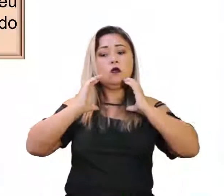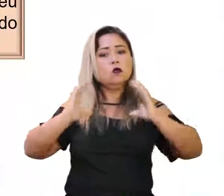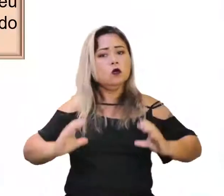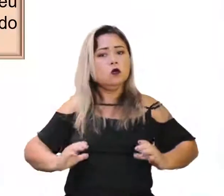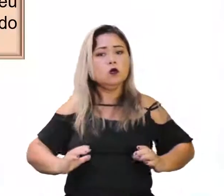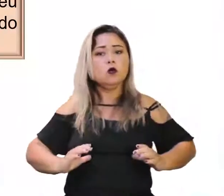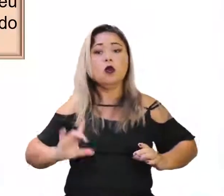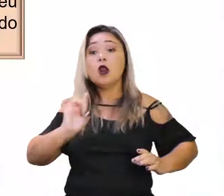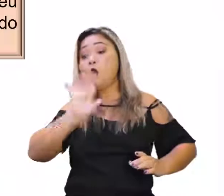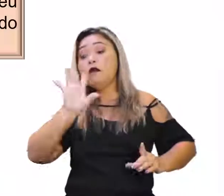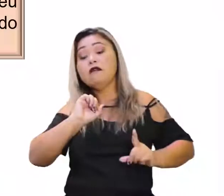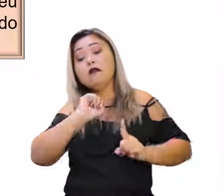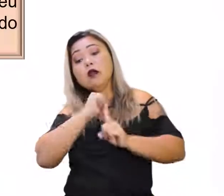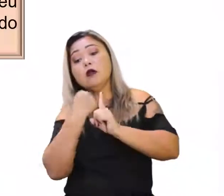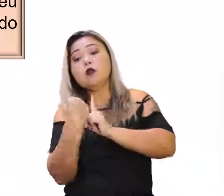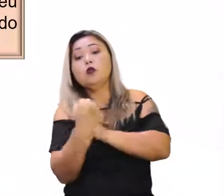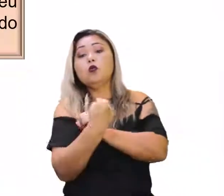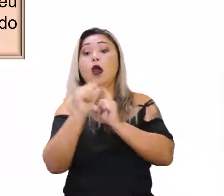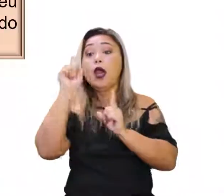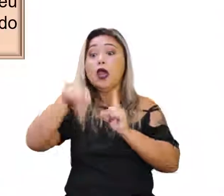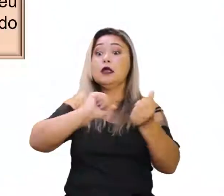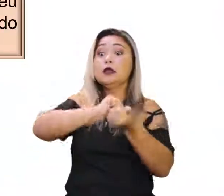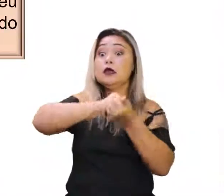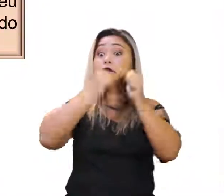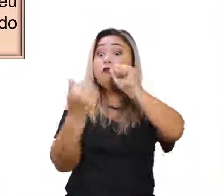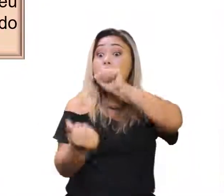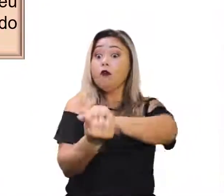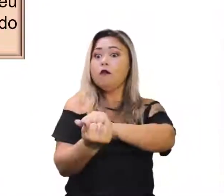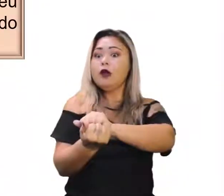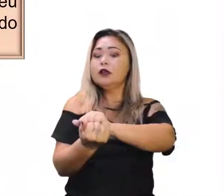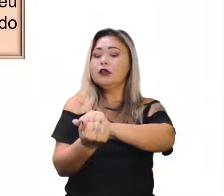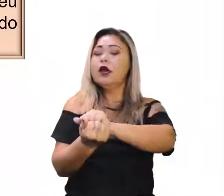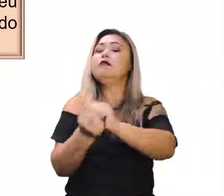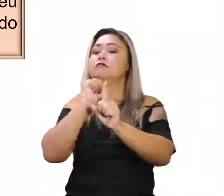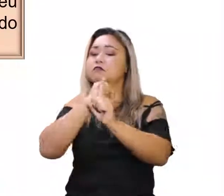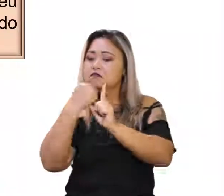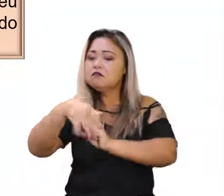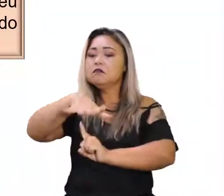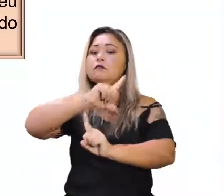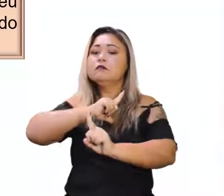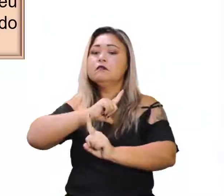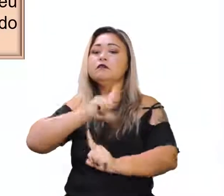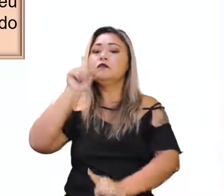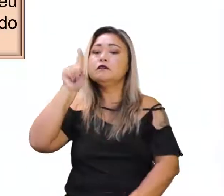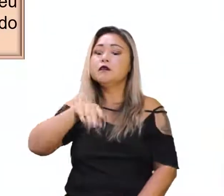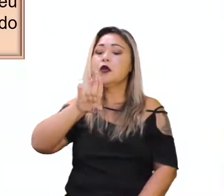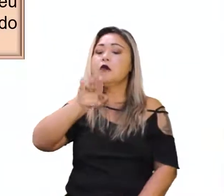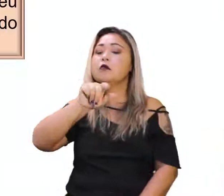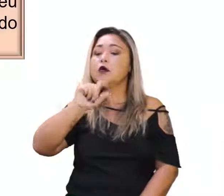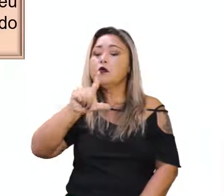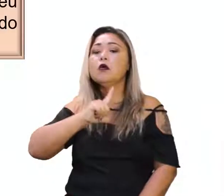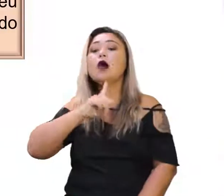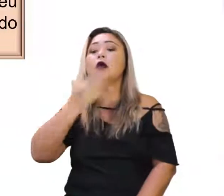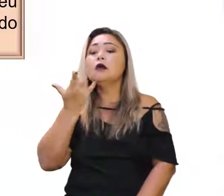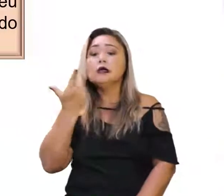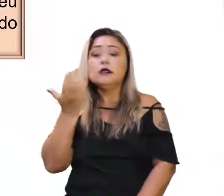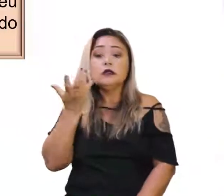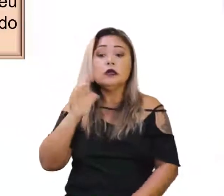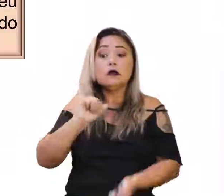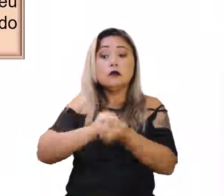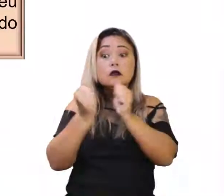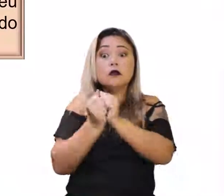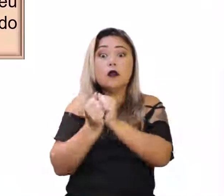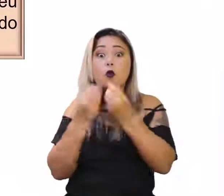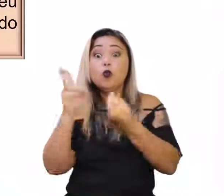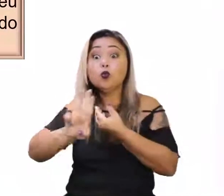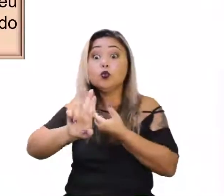viver em sociedade, é transformá-la. Então, o Augusto Boal procurou transformar a sociedade através do